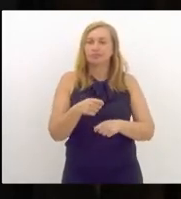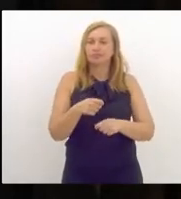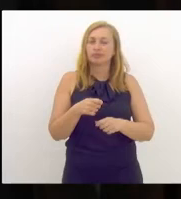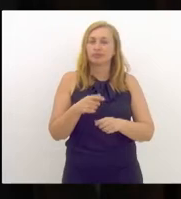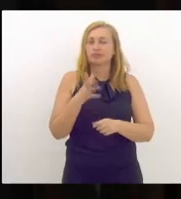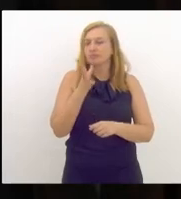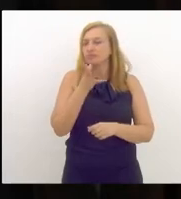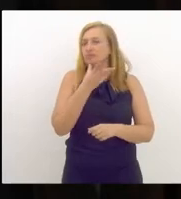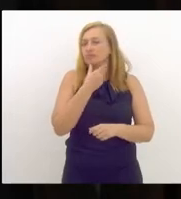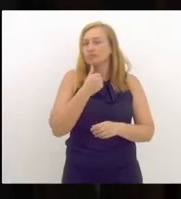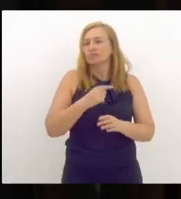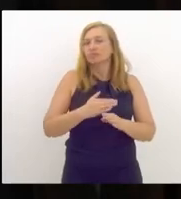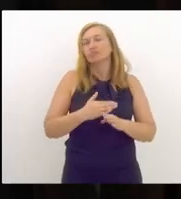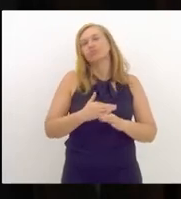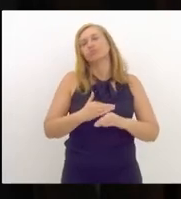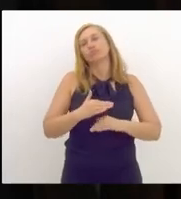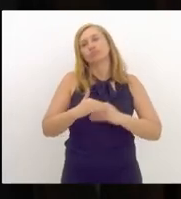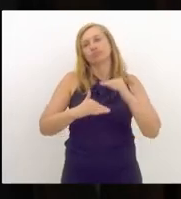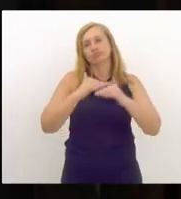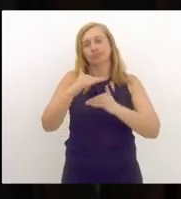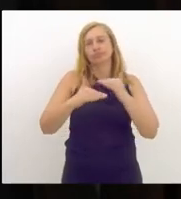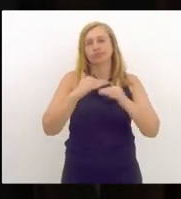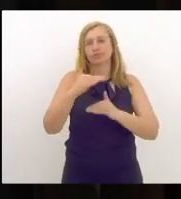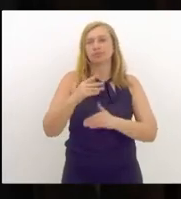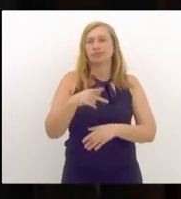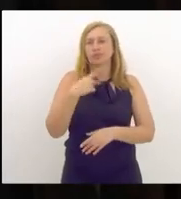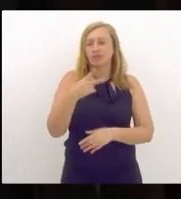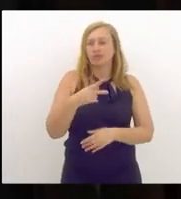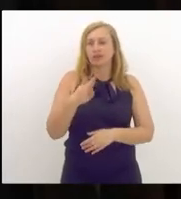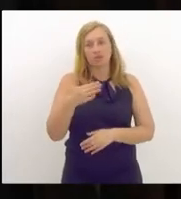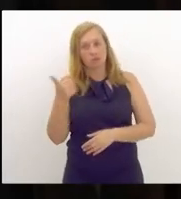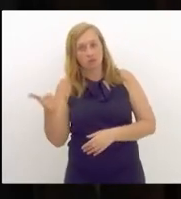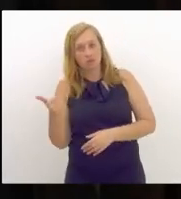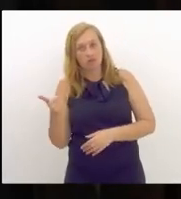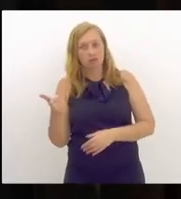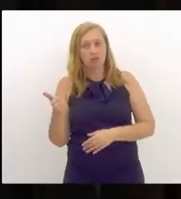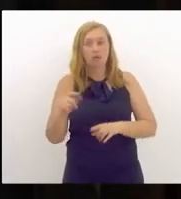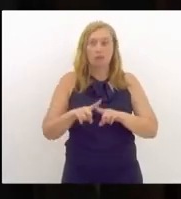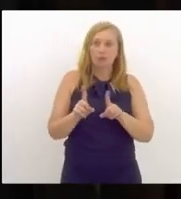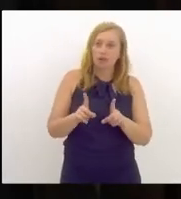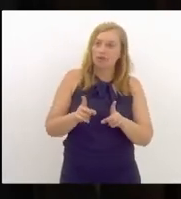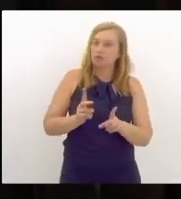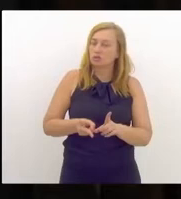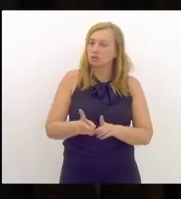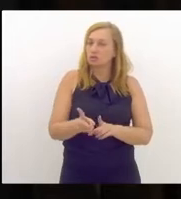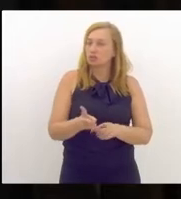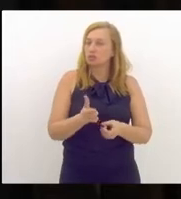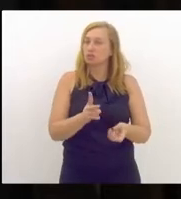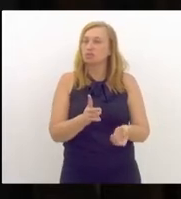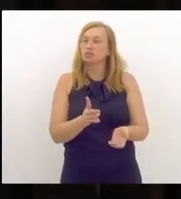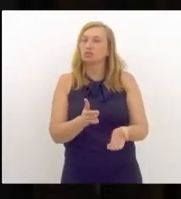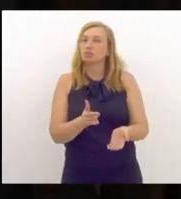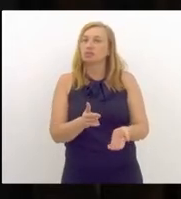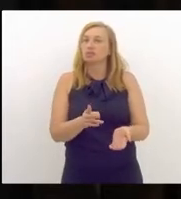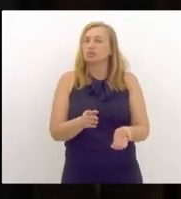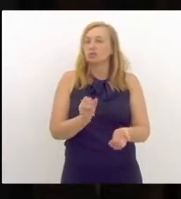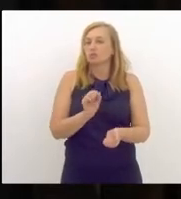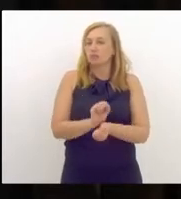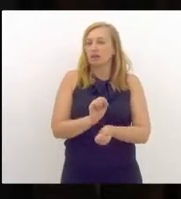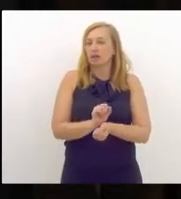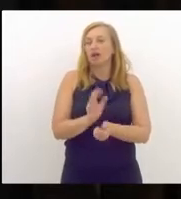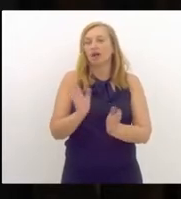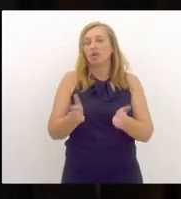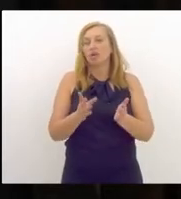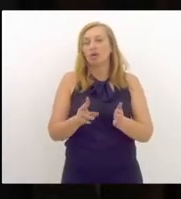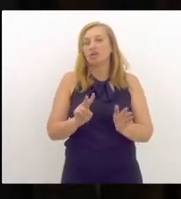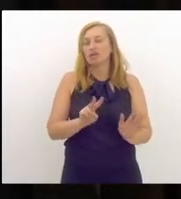anos 70 Vira e Mexe alguém fala que agora tá melhorando mas continuamos num circo vicioso agora saiu agora